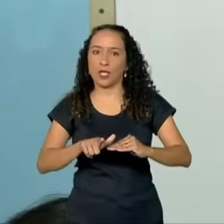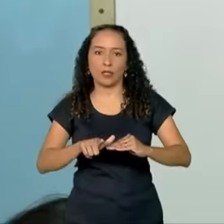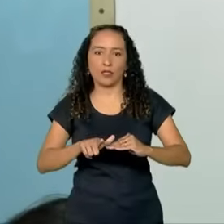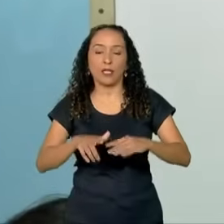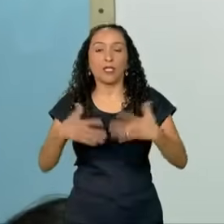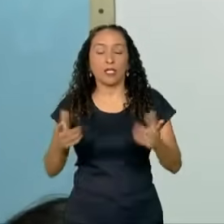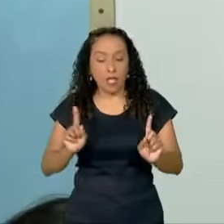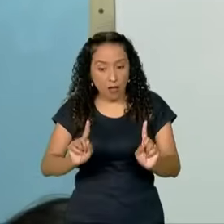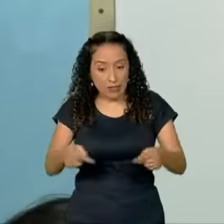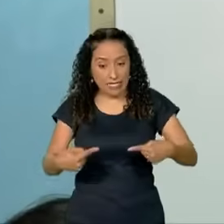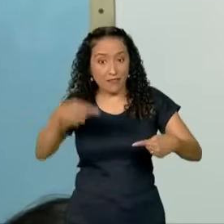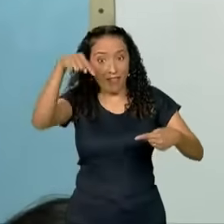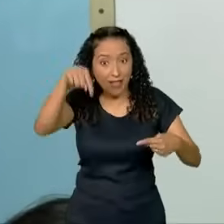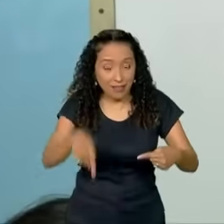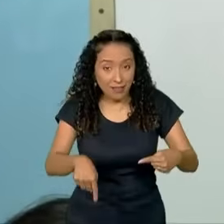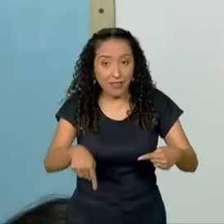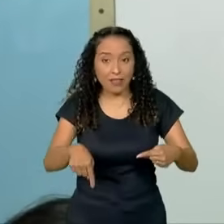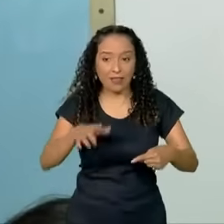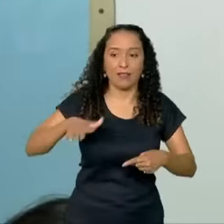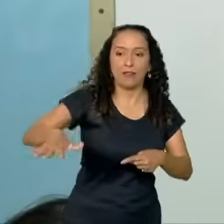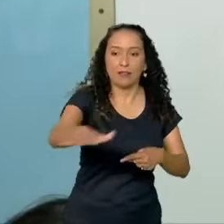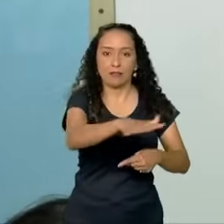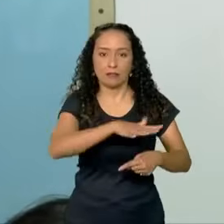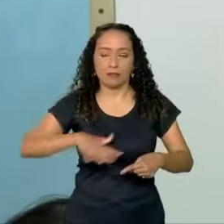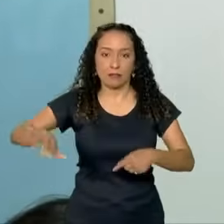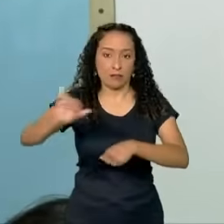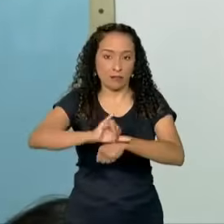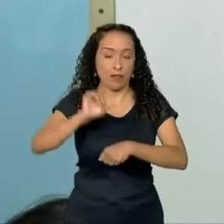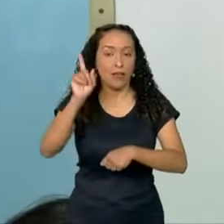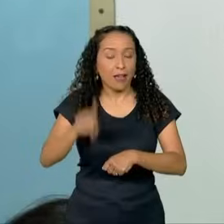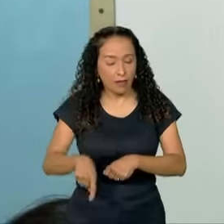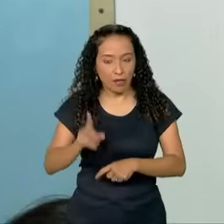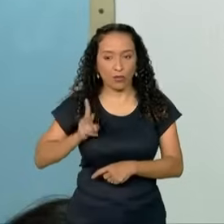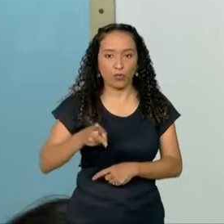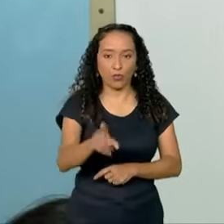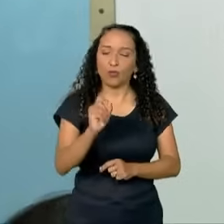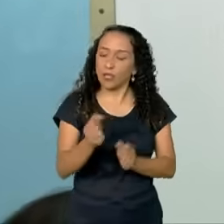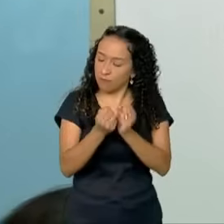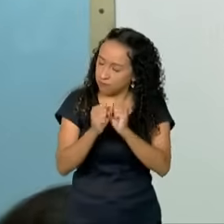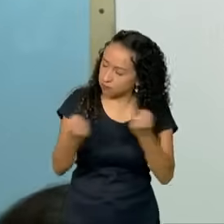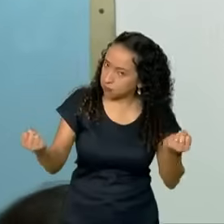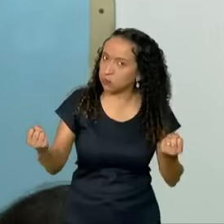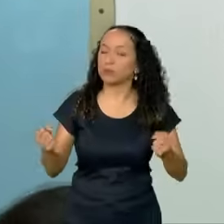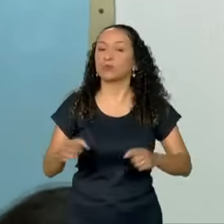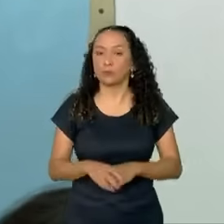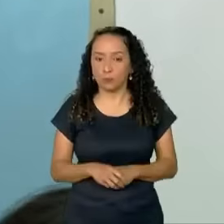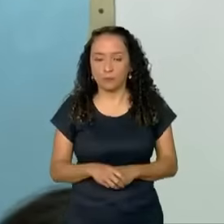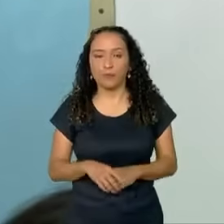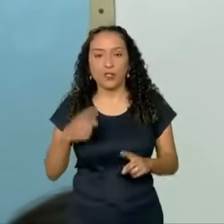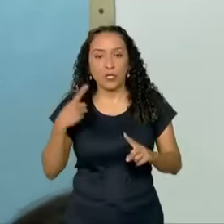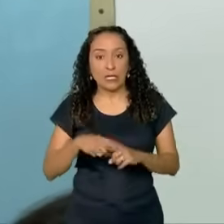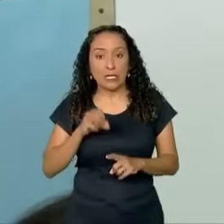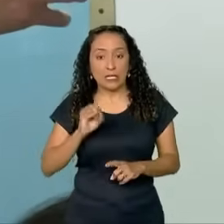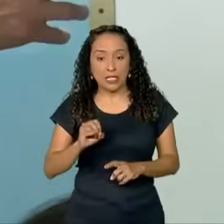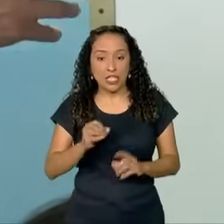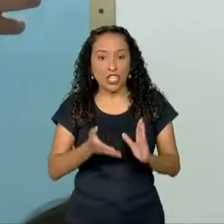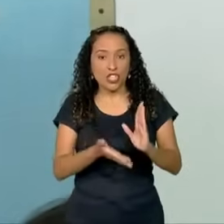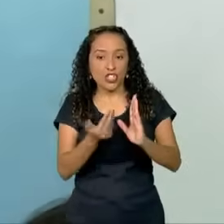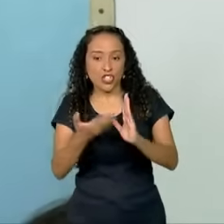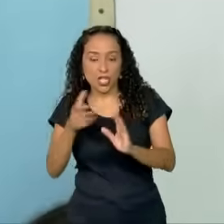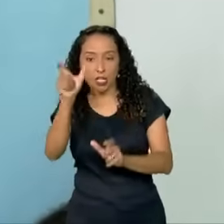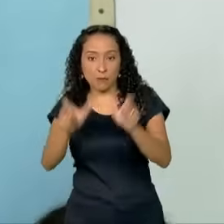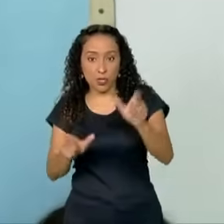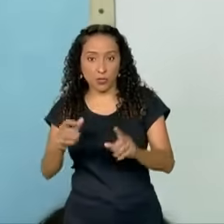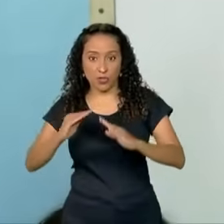o desafio aqui na grande região metropolitana vai continuar sendo gigante. Porque se a gente tira as pessoas